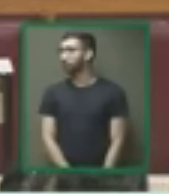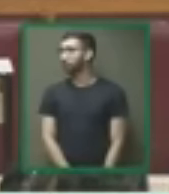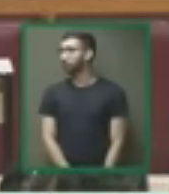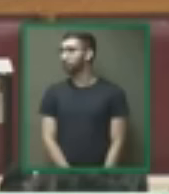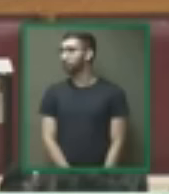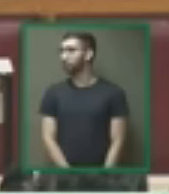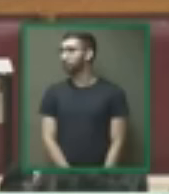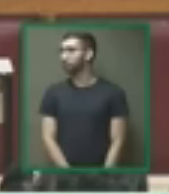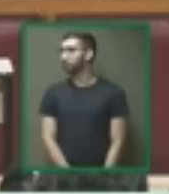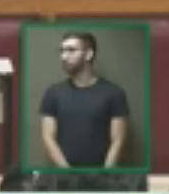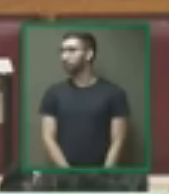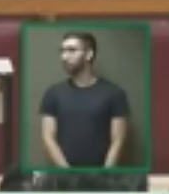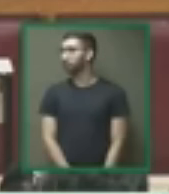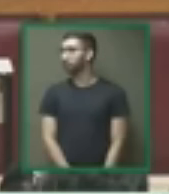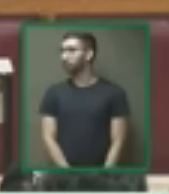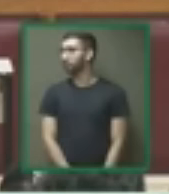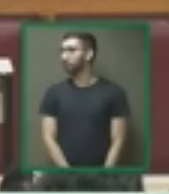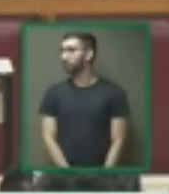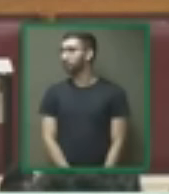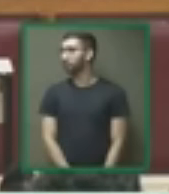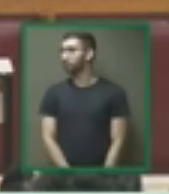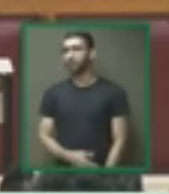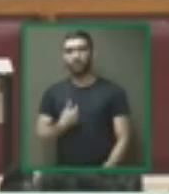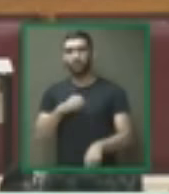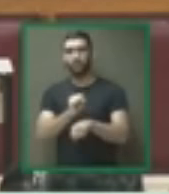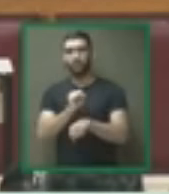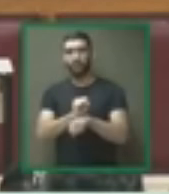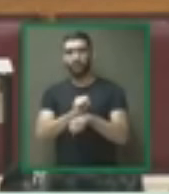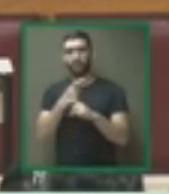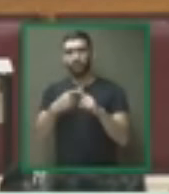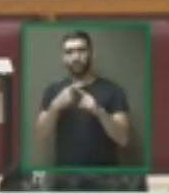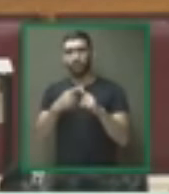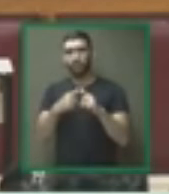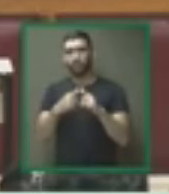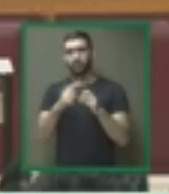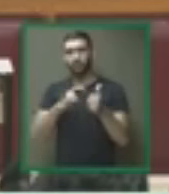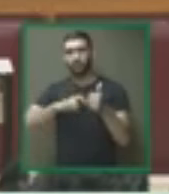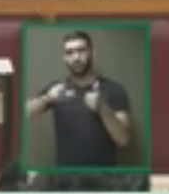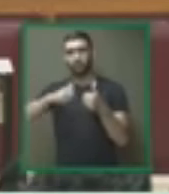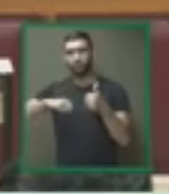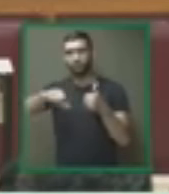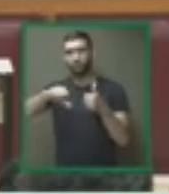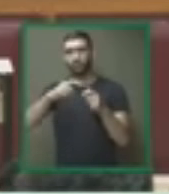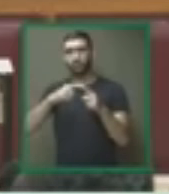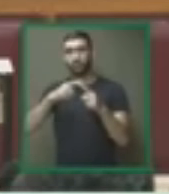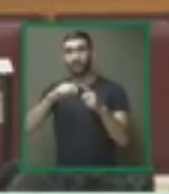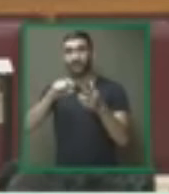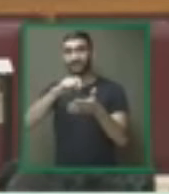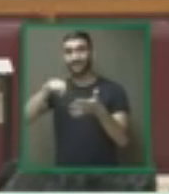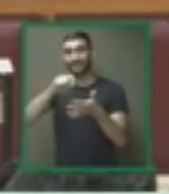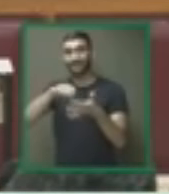Excelência. Recording stopped. Oi, Wesley, eu só dei uma pausa para o jurado poder formular a pergunta, que a pergunta dele é por